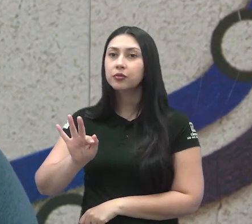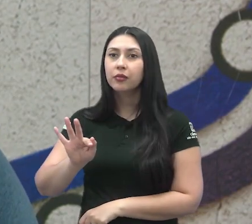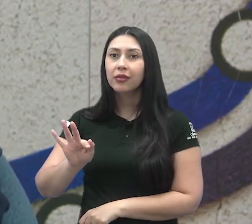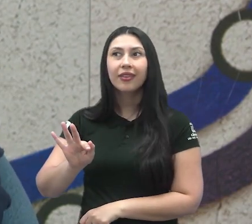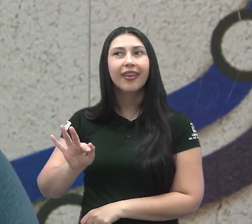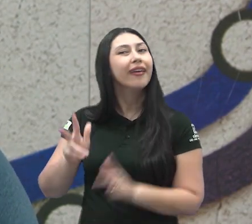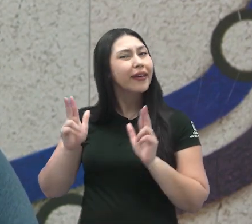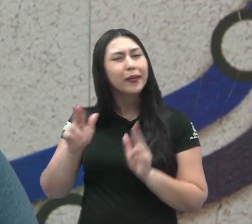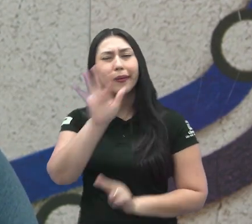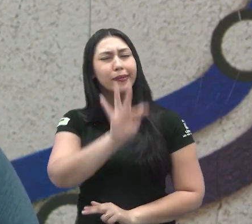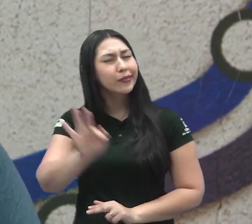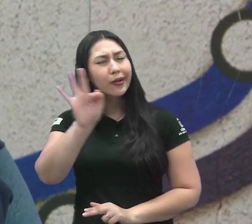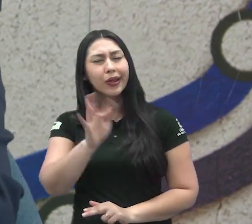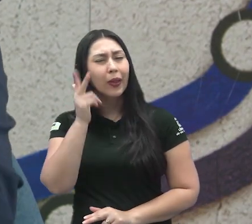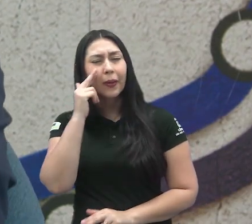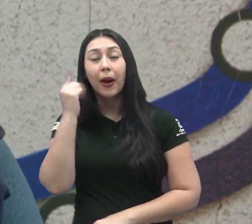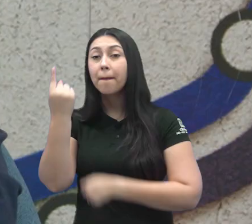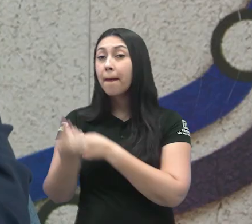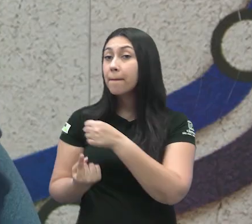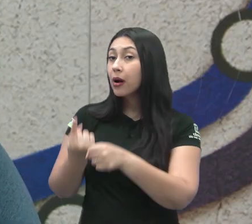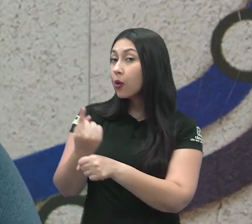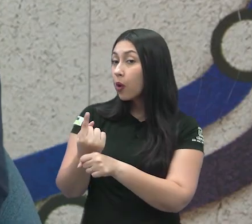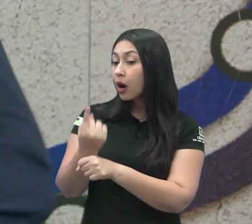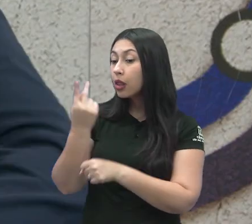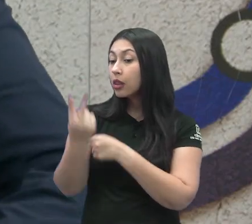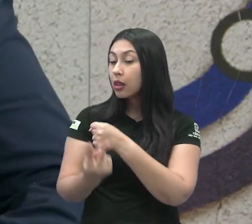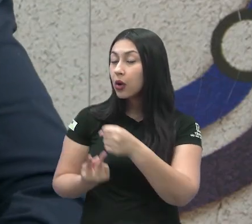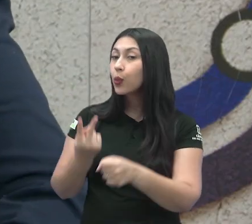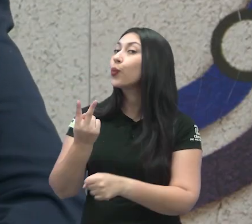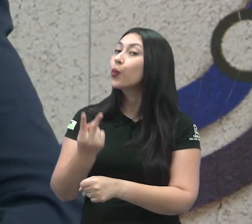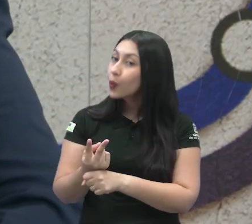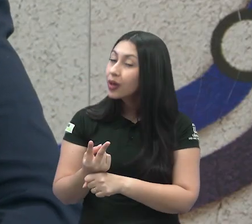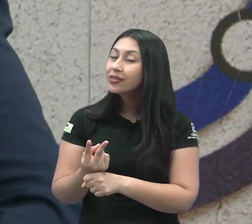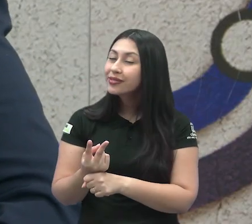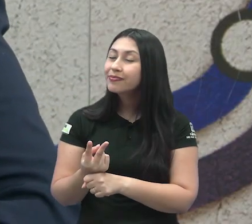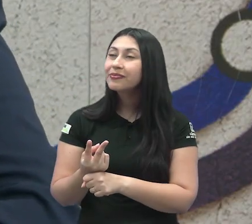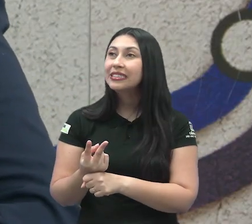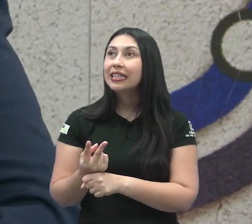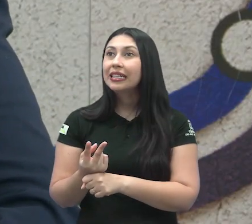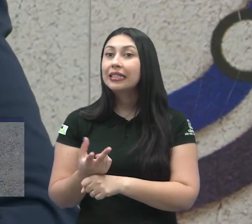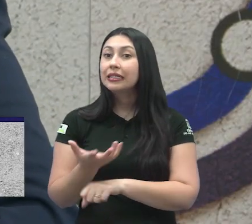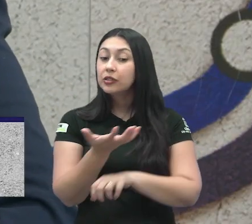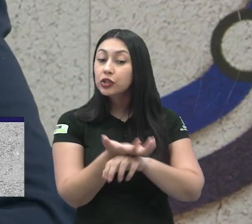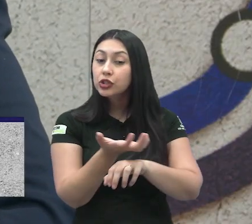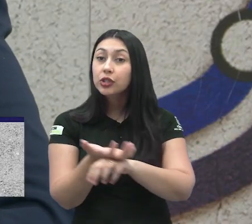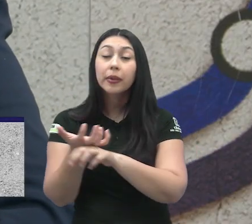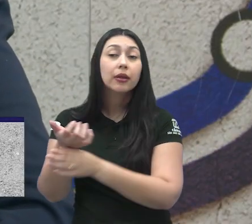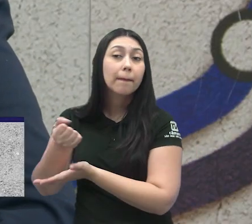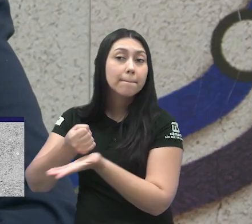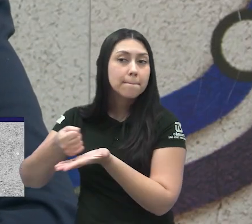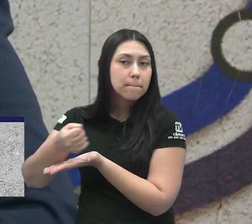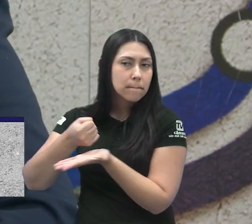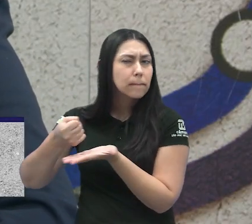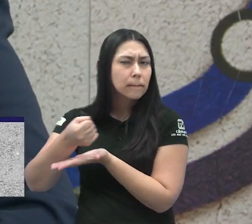todo primeiro e segundo ano de faculdade, né? Eu acho que em diversas profissões é assim, tem mais as matérias